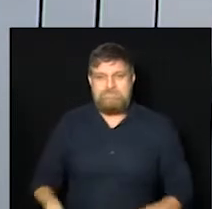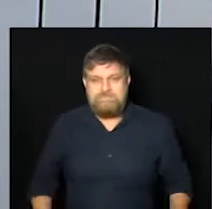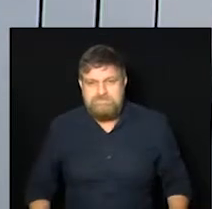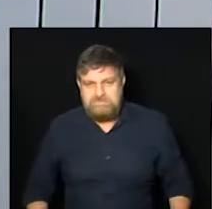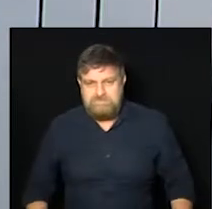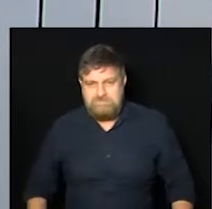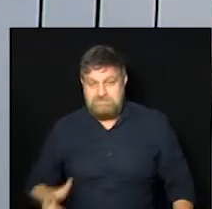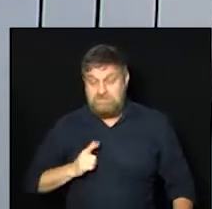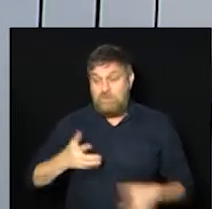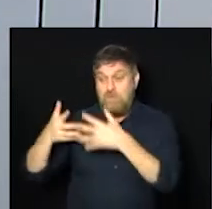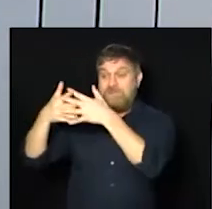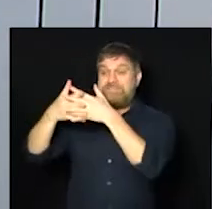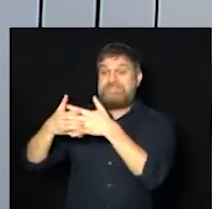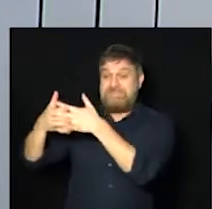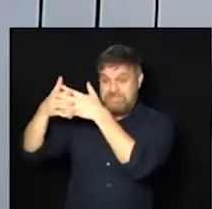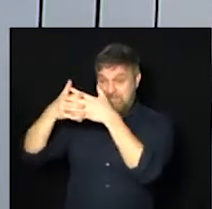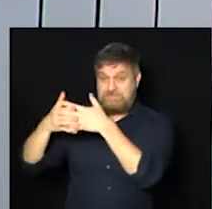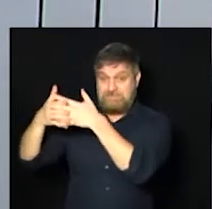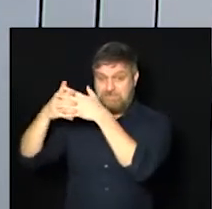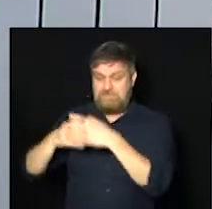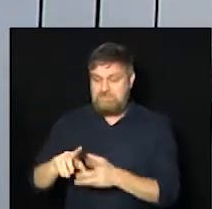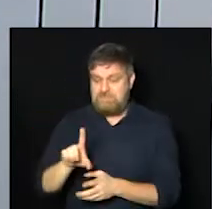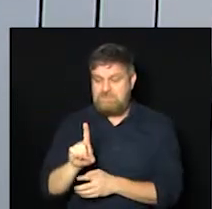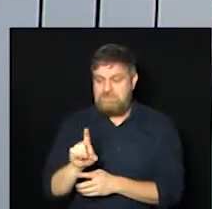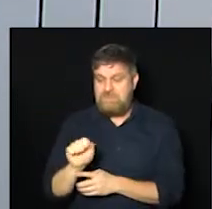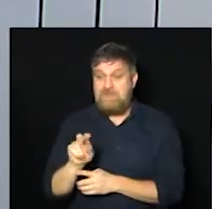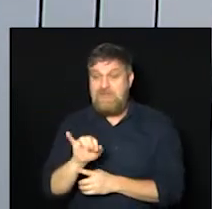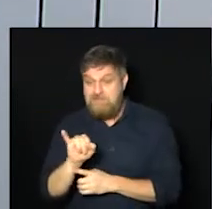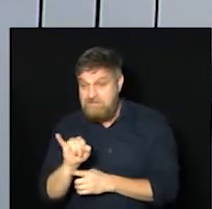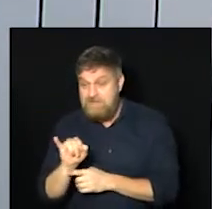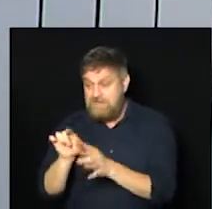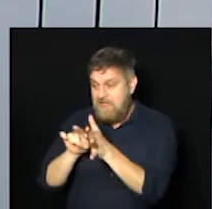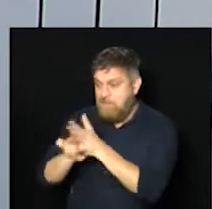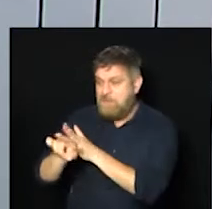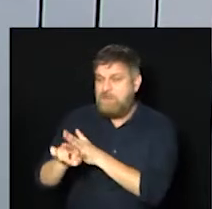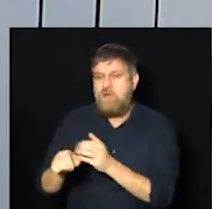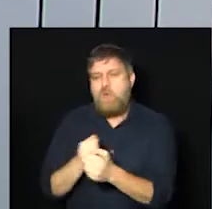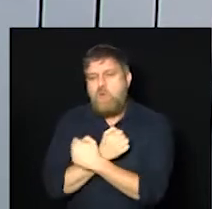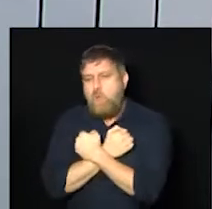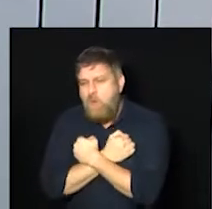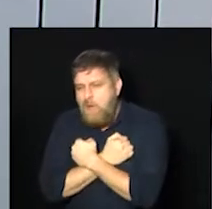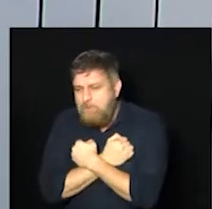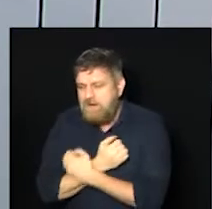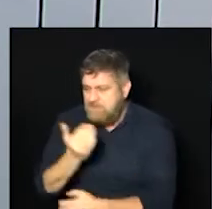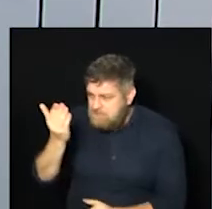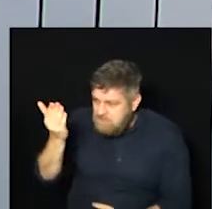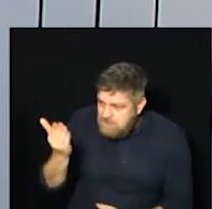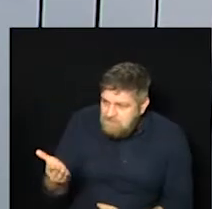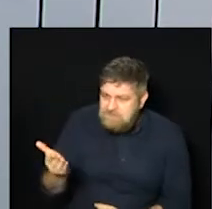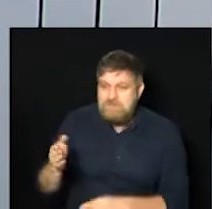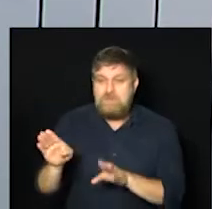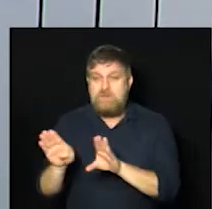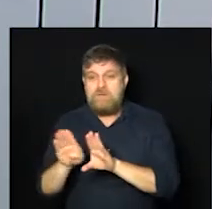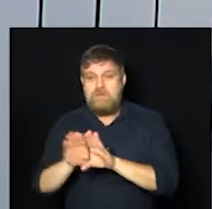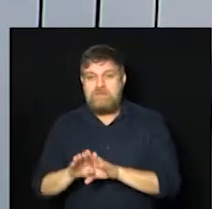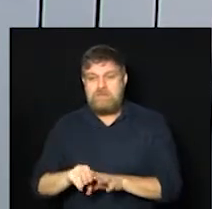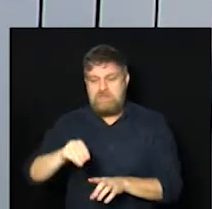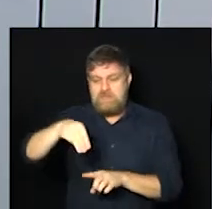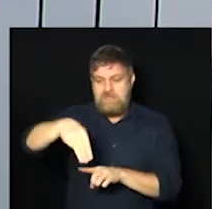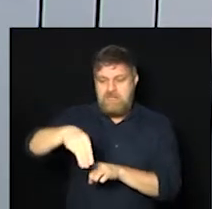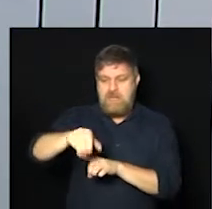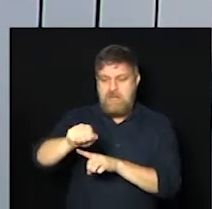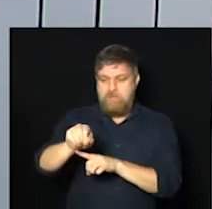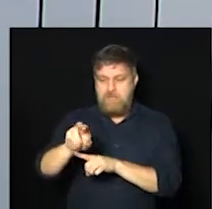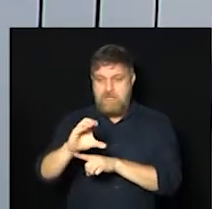Utah, nos Estados Unidos, Davi Januário. Manda um grande abraço a você. E também o Marcos